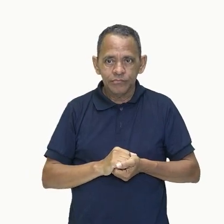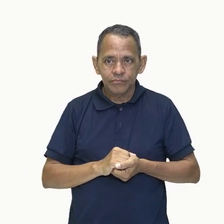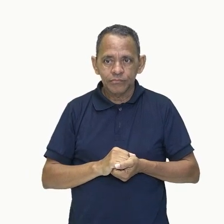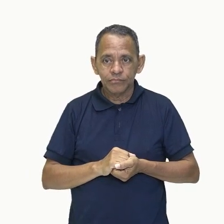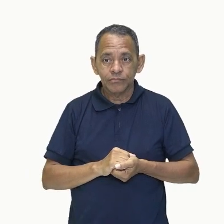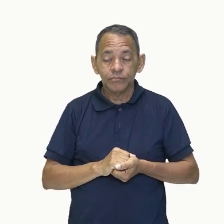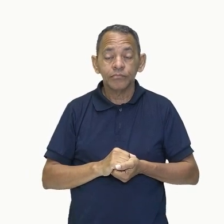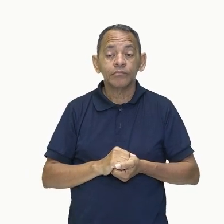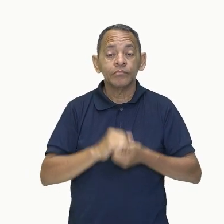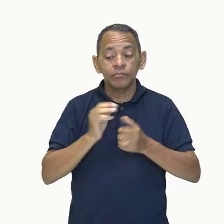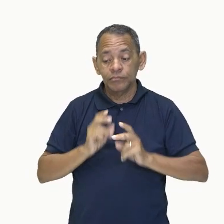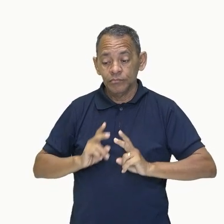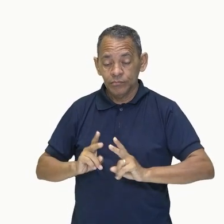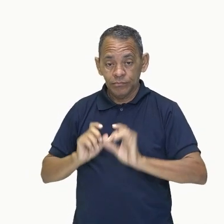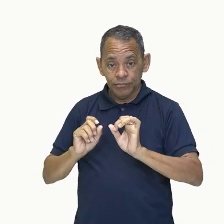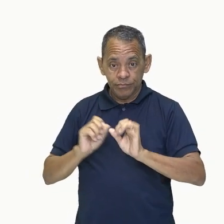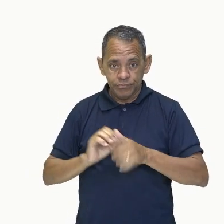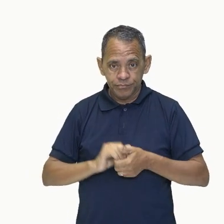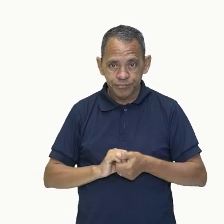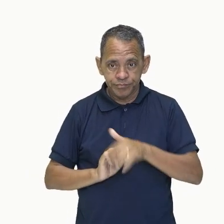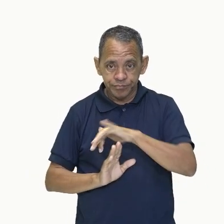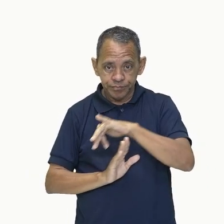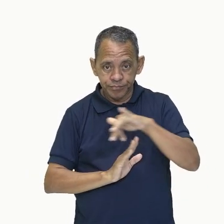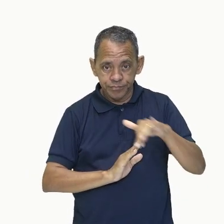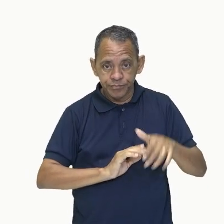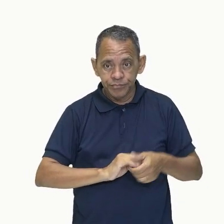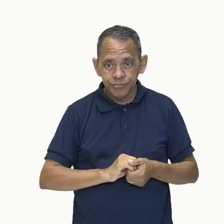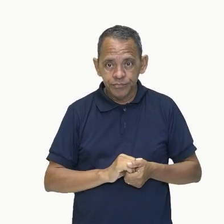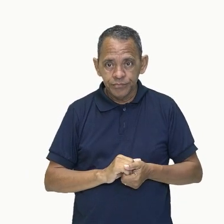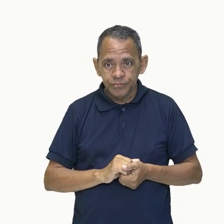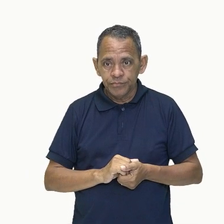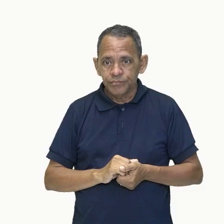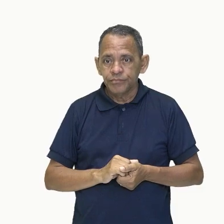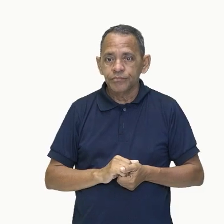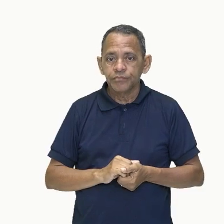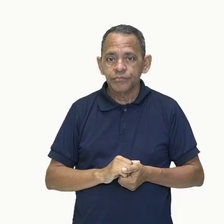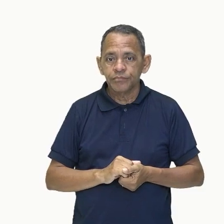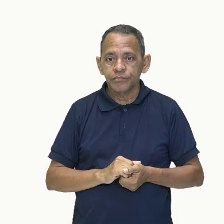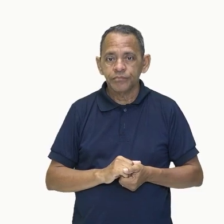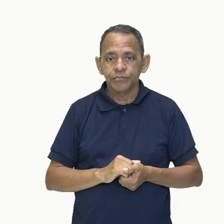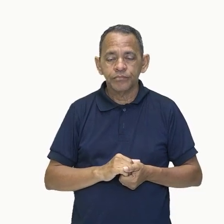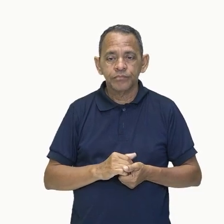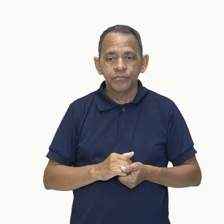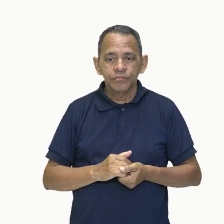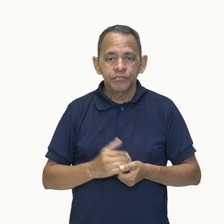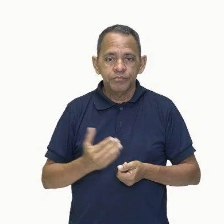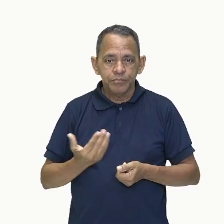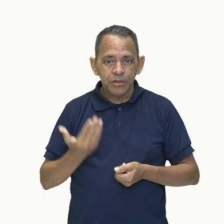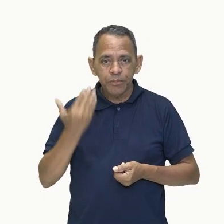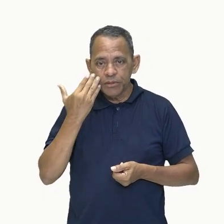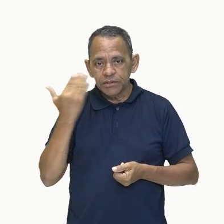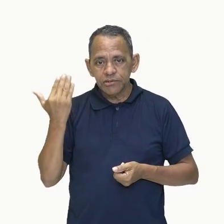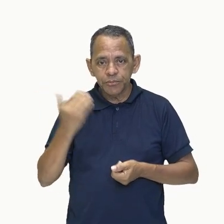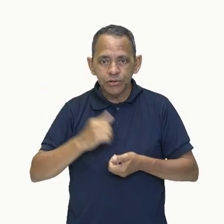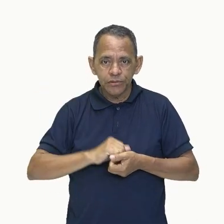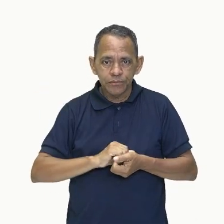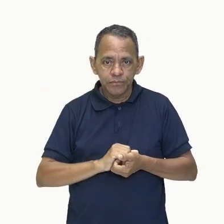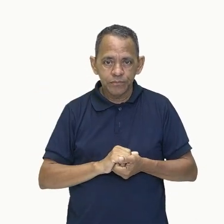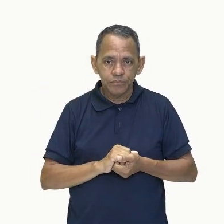Então, continuando aqui, o texto diz, né? Reduz a energia de ativação para que uma reação